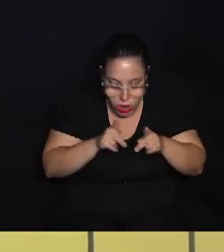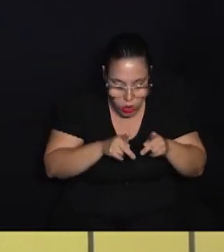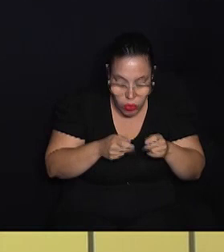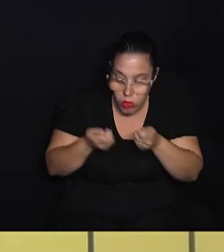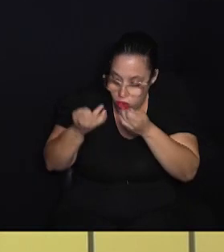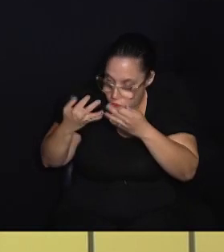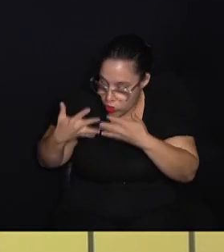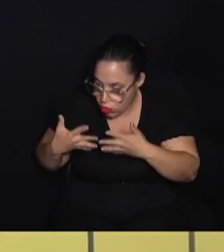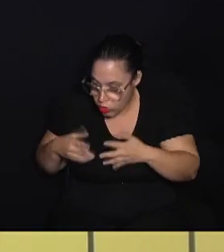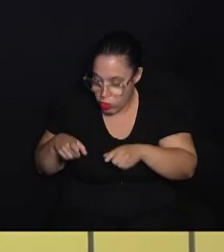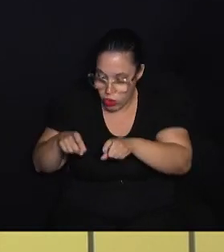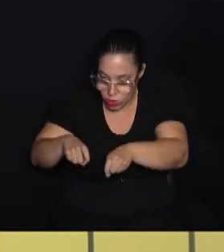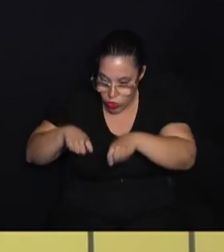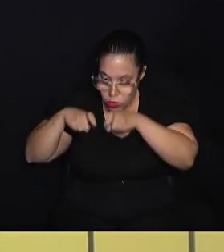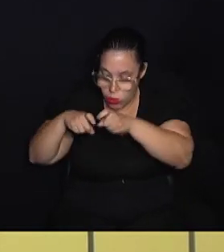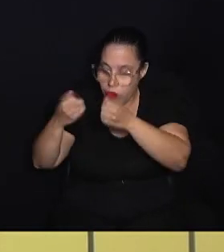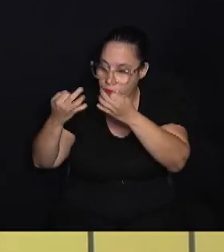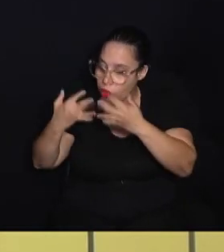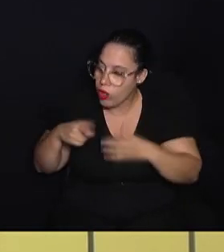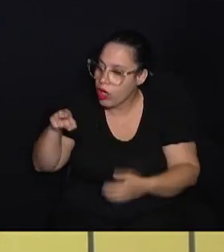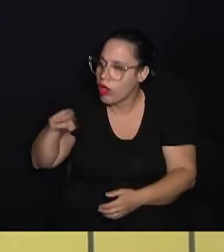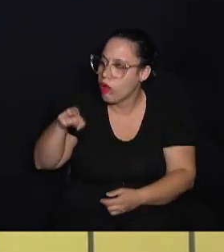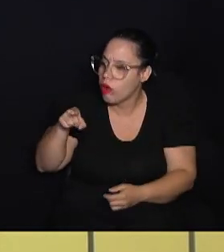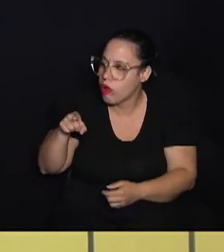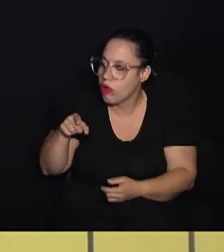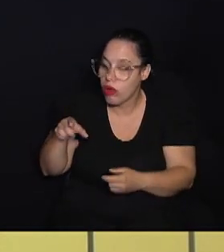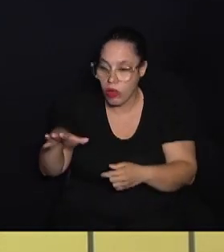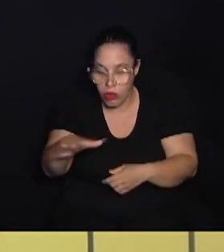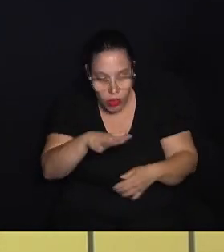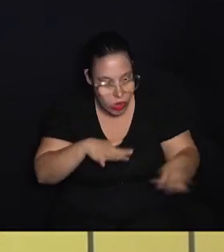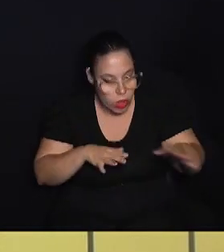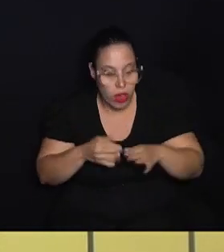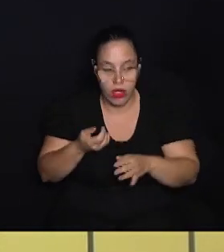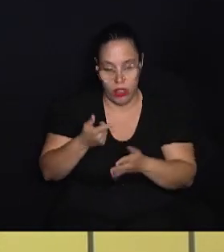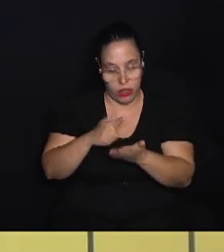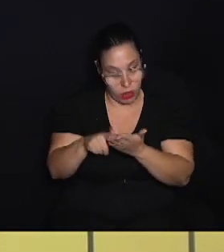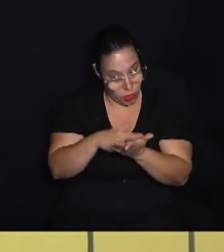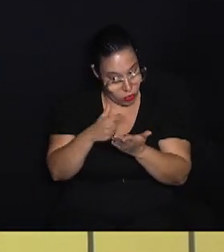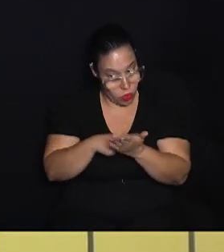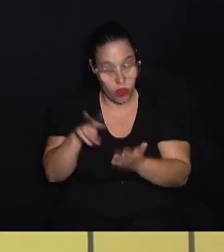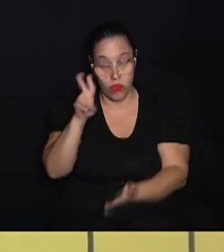né? Na área rural, orientar o proprietário a manter sempre aquelas estradas limpas,